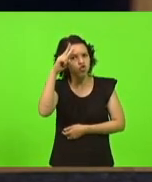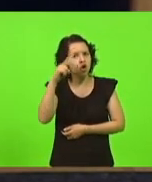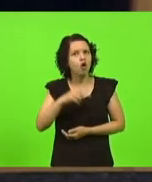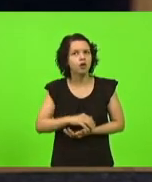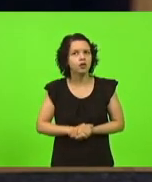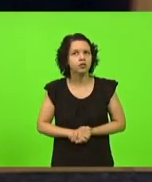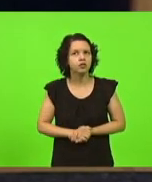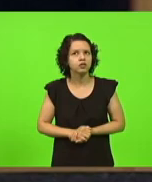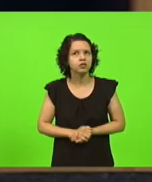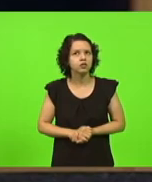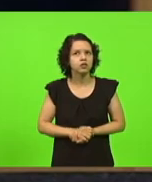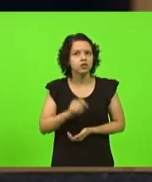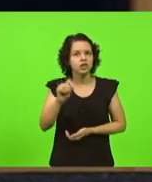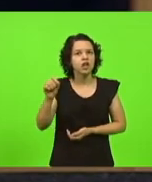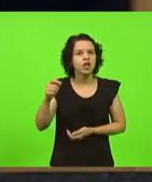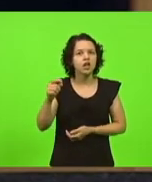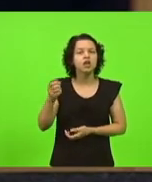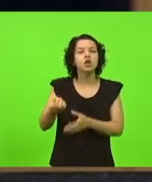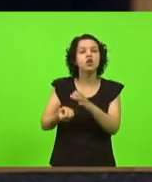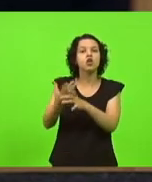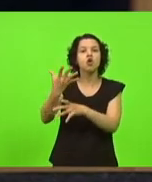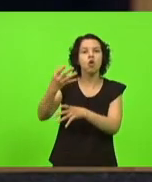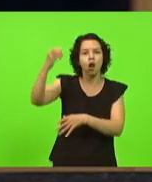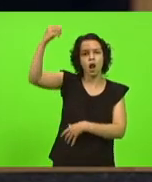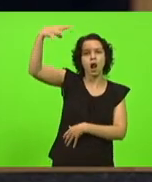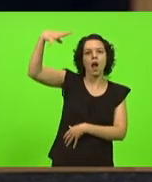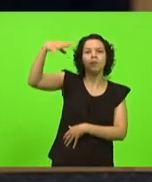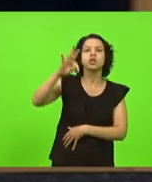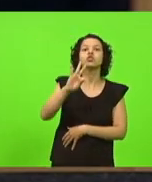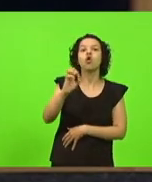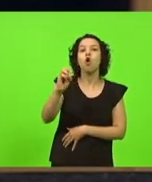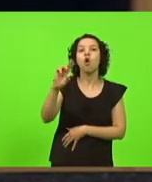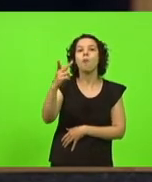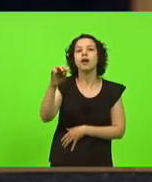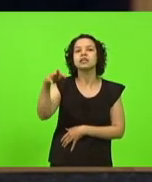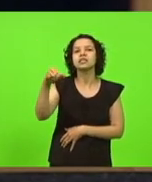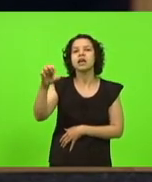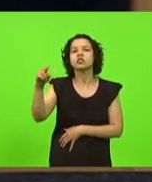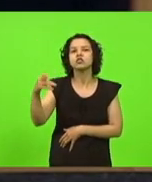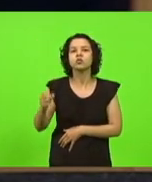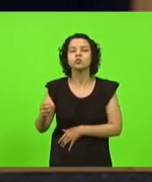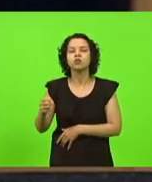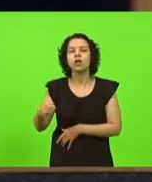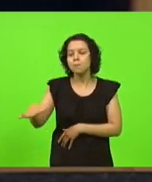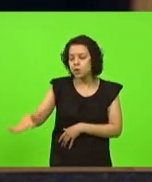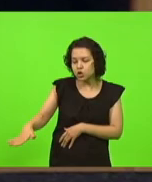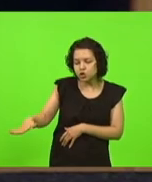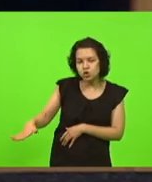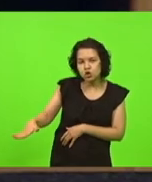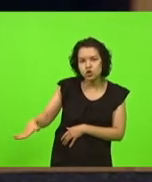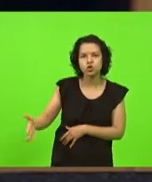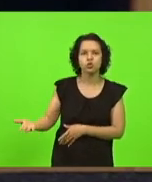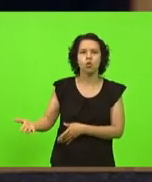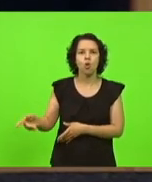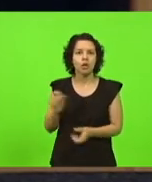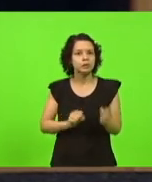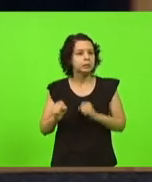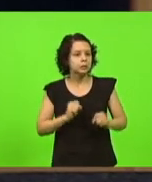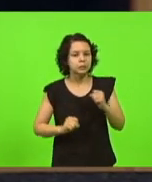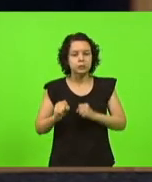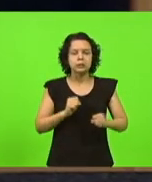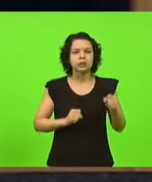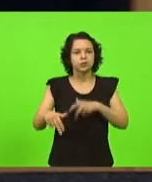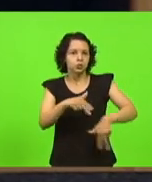uma história de quem que inventou a lâmpada? Thomas Edison. Thomas Edison chegou pequenininho, quando era pequenininho, muito agitado em sala de aula, porque